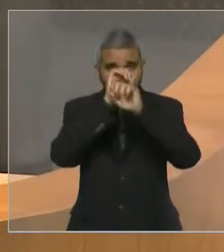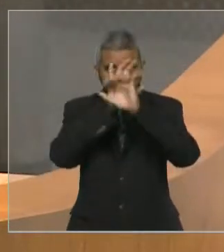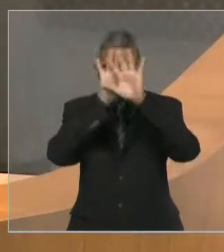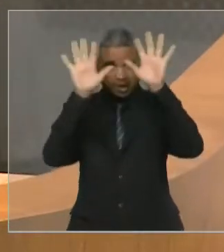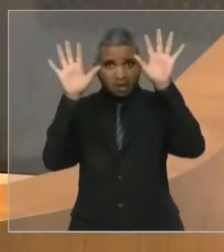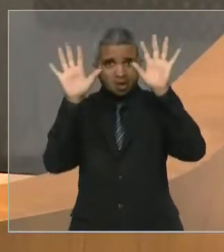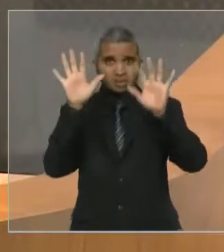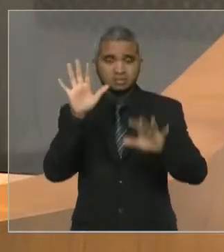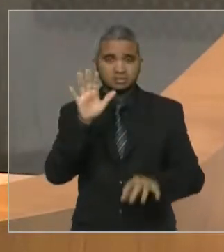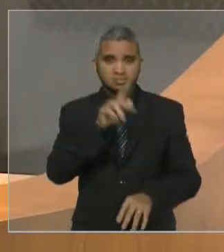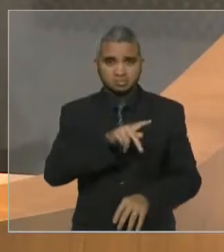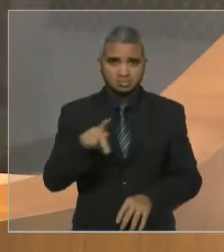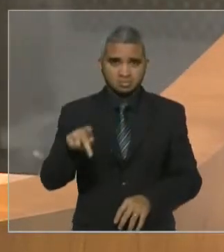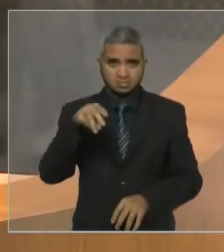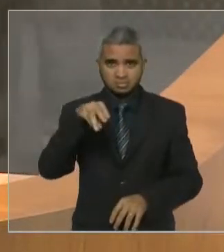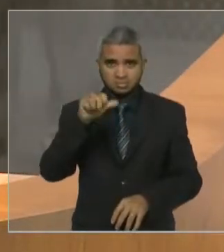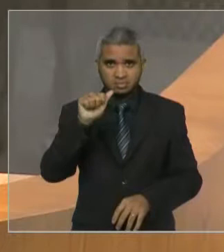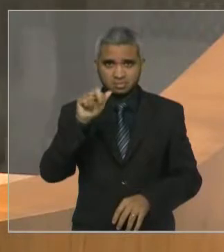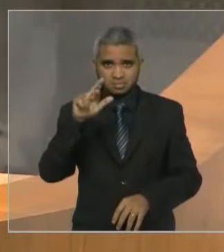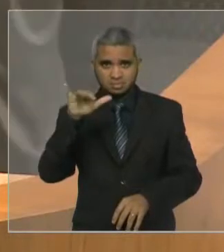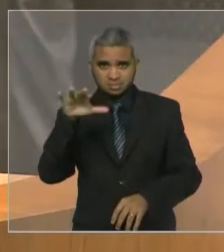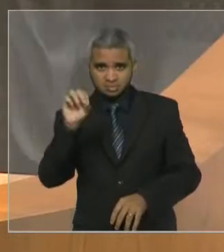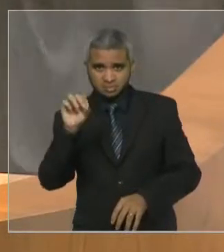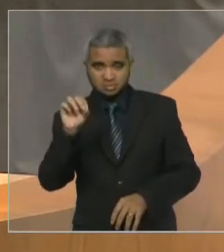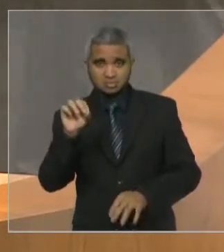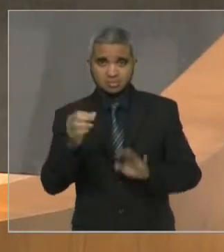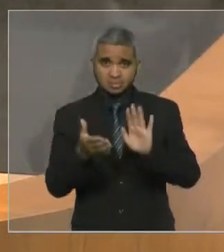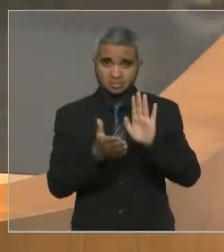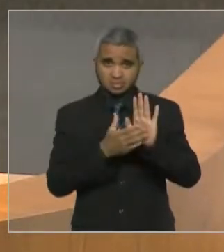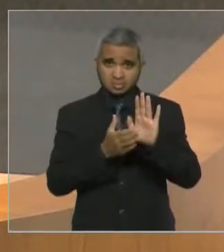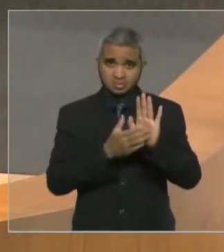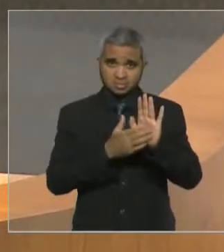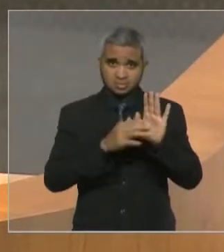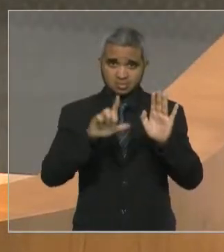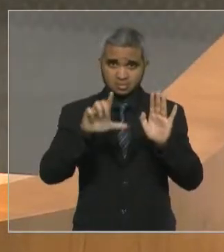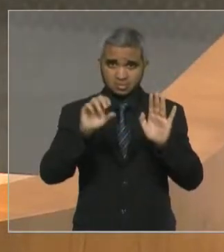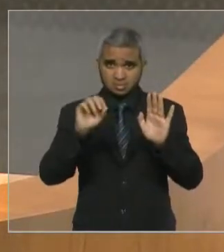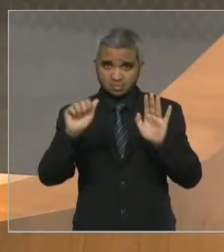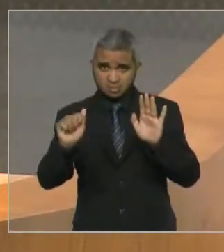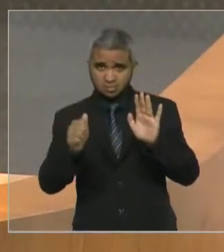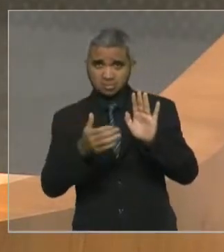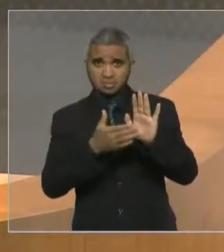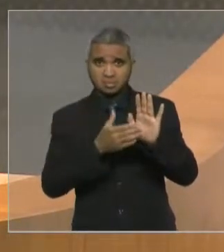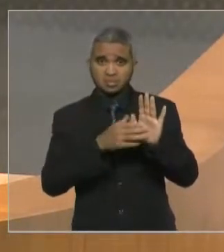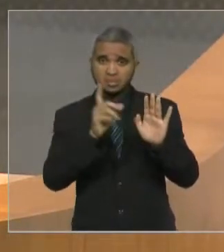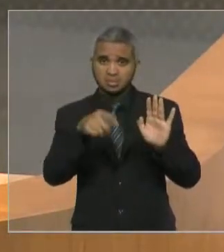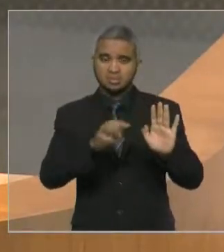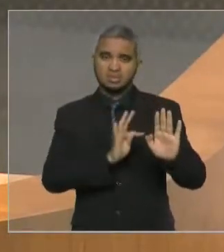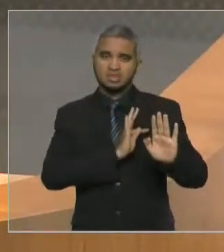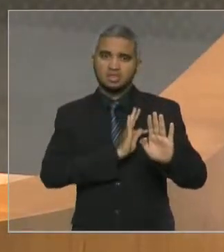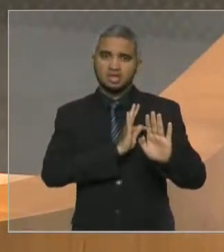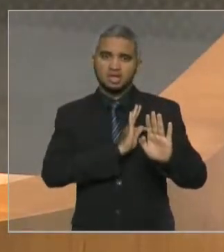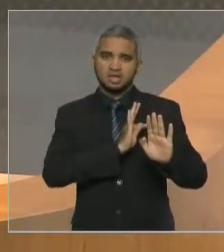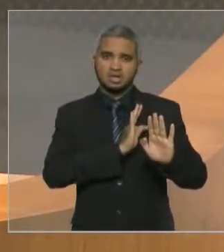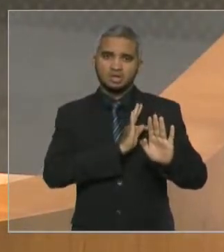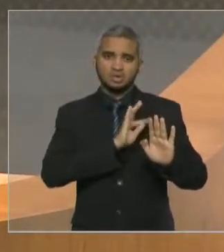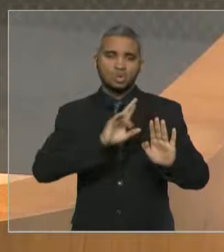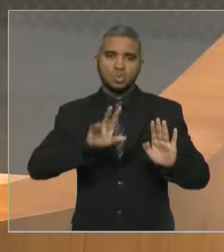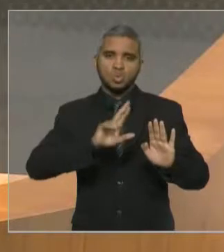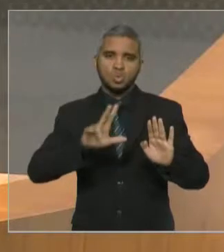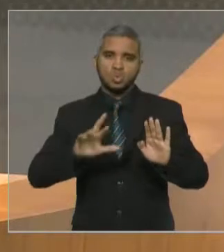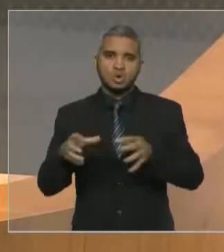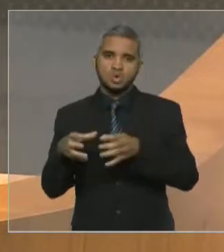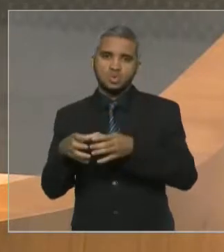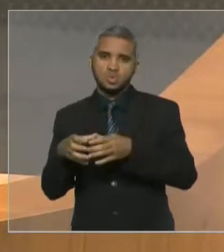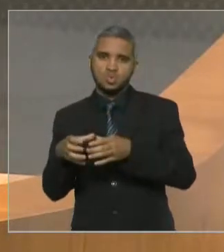a peça que aqui tentaram transformar numa peça política é uma peça técnica. As ações,